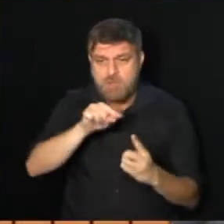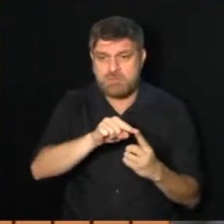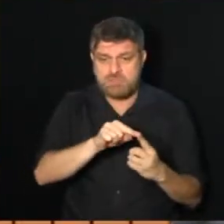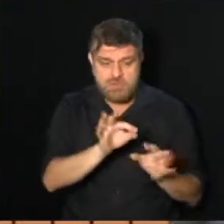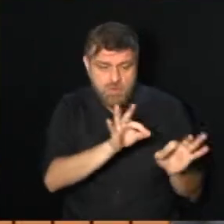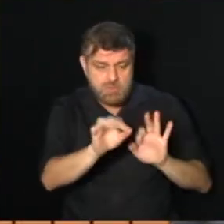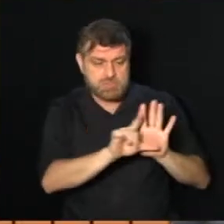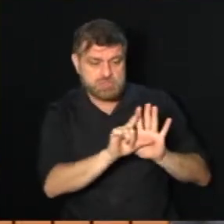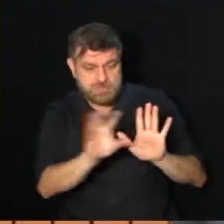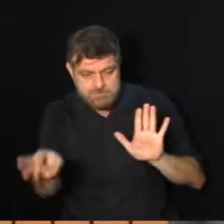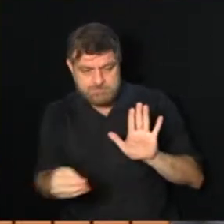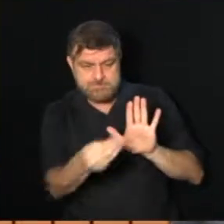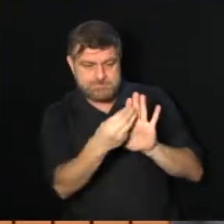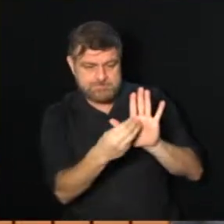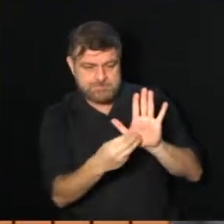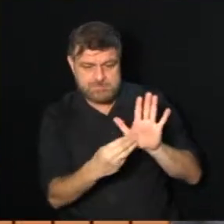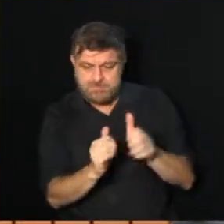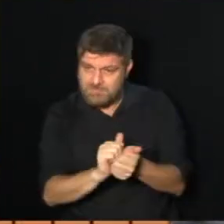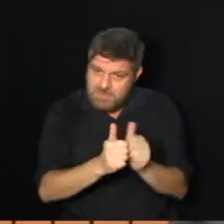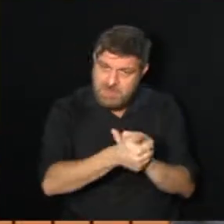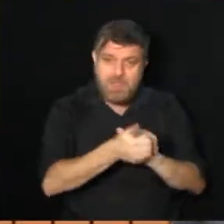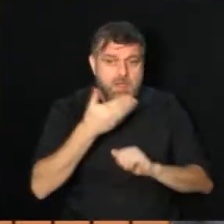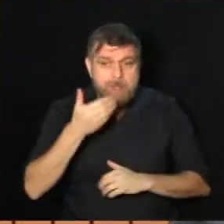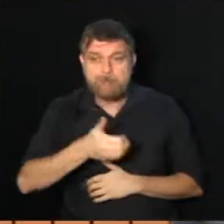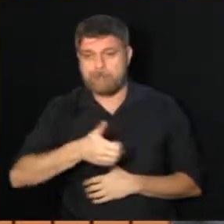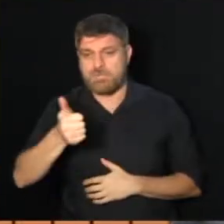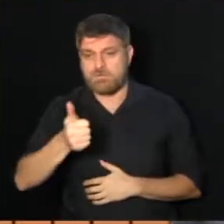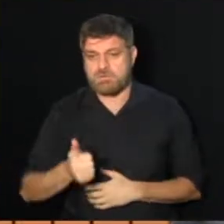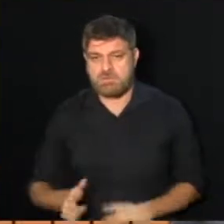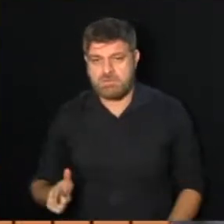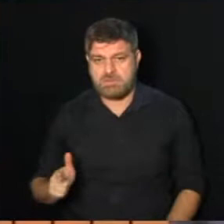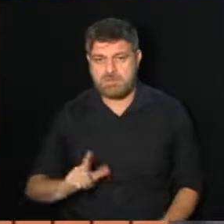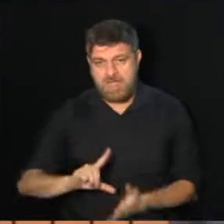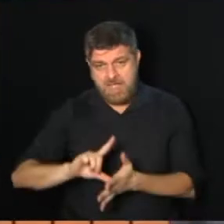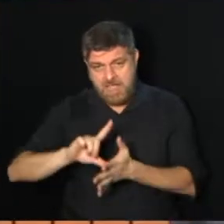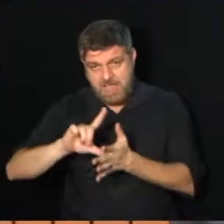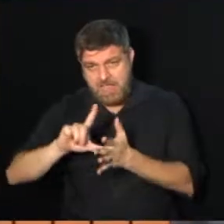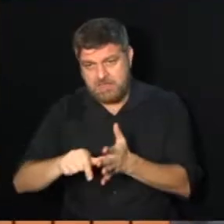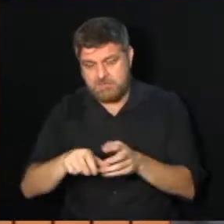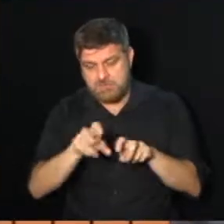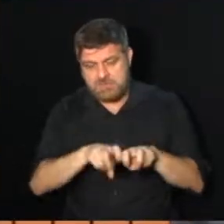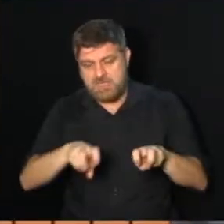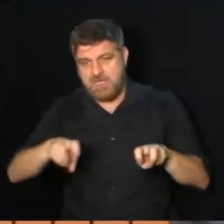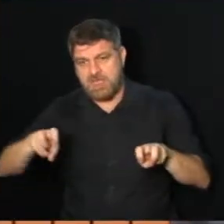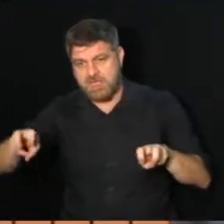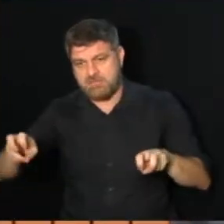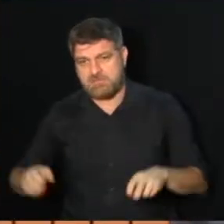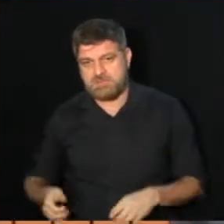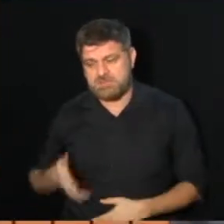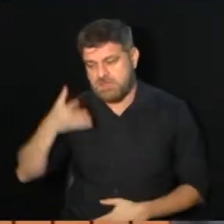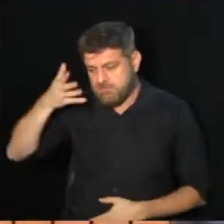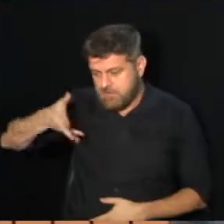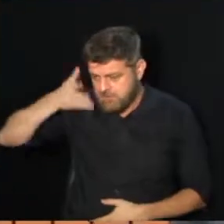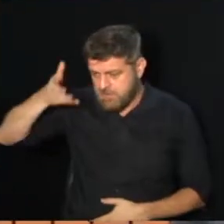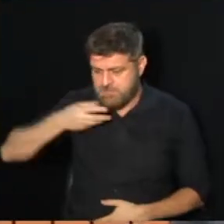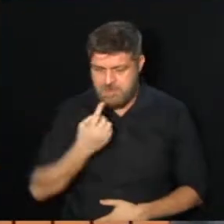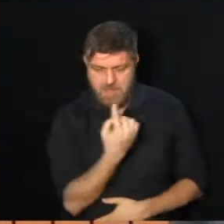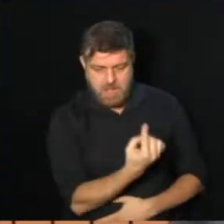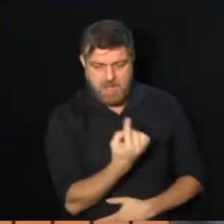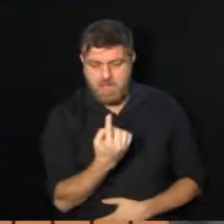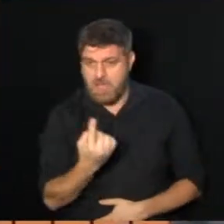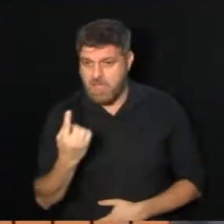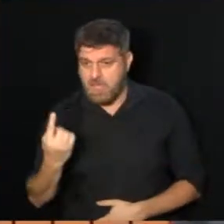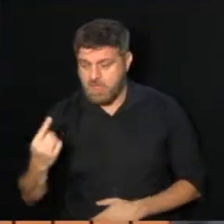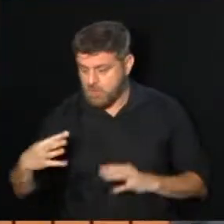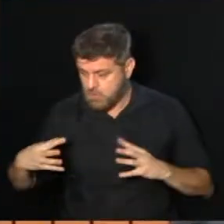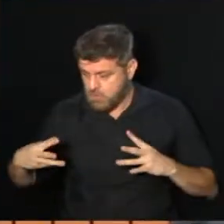melhorar o projeto. Quero assegurar a todos que, após a mesa fazer a manifestação, caso